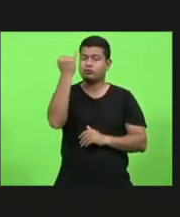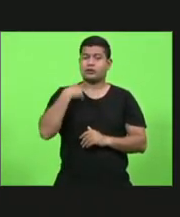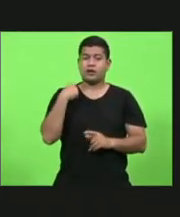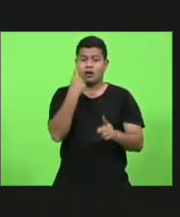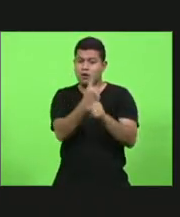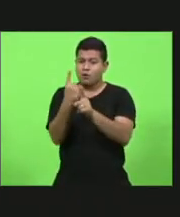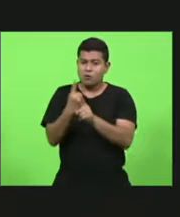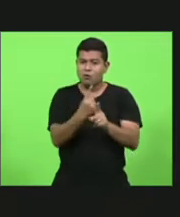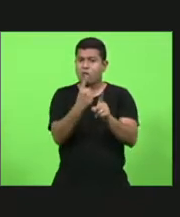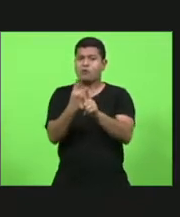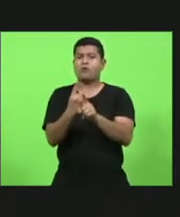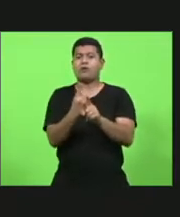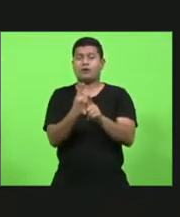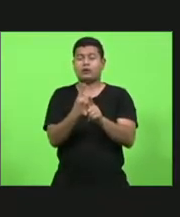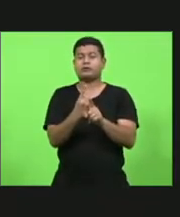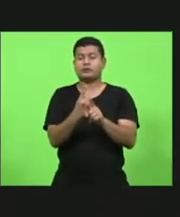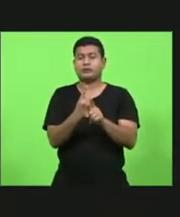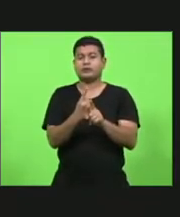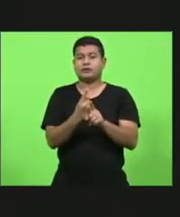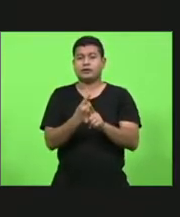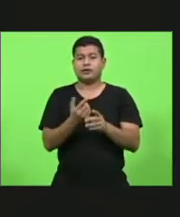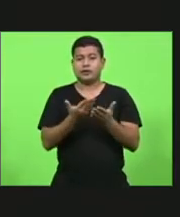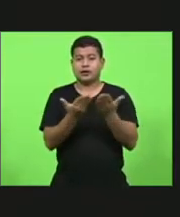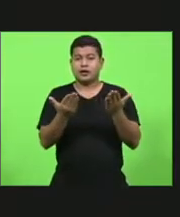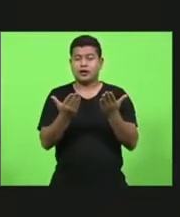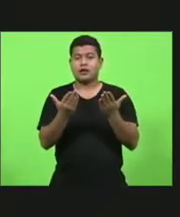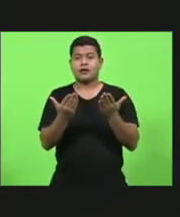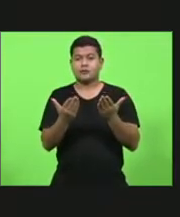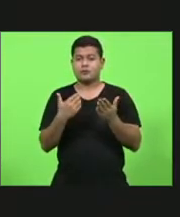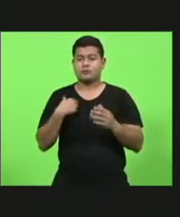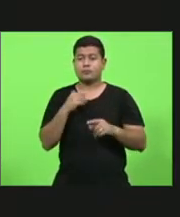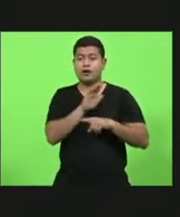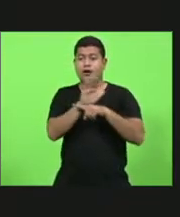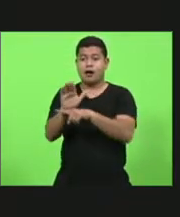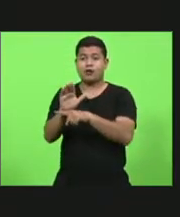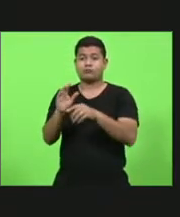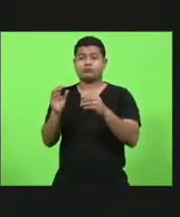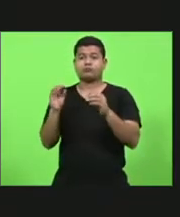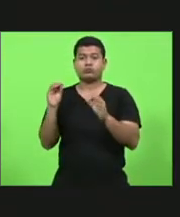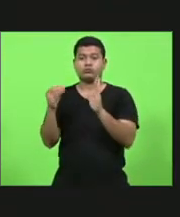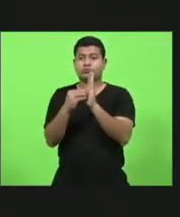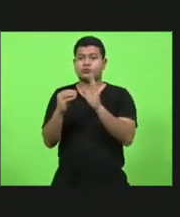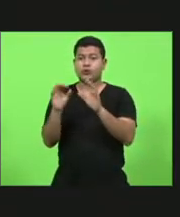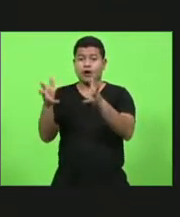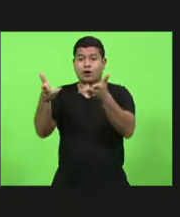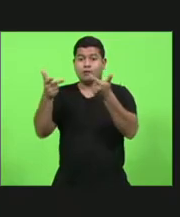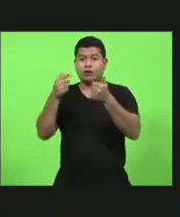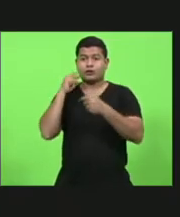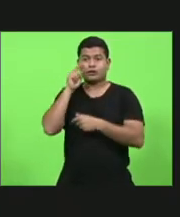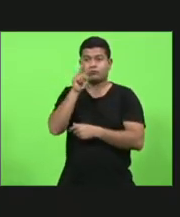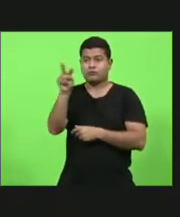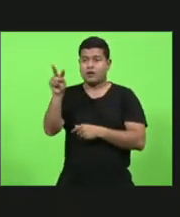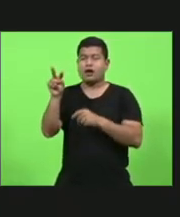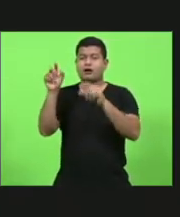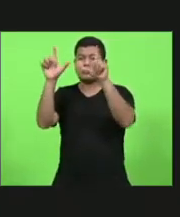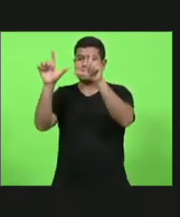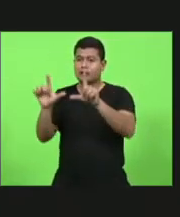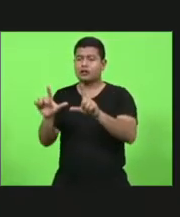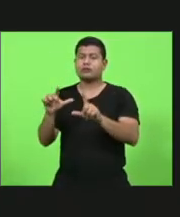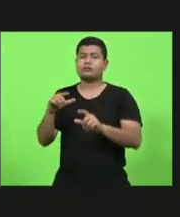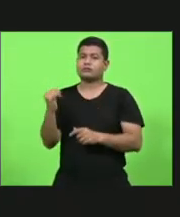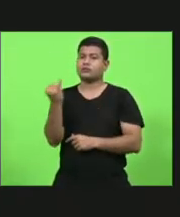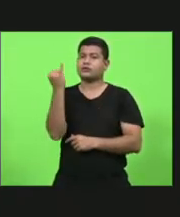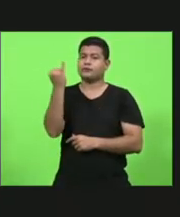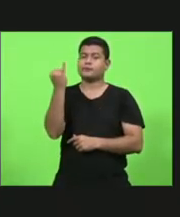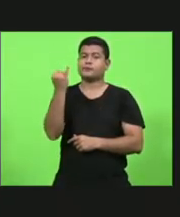e qualificar os estabelecimentos. Por isso, deputado, eu quero aqui lhe parabenizar pelo voto e